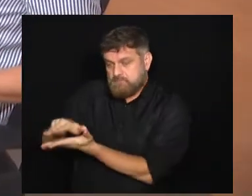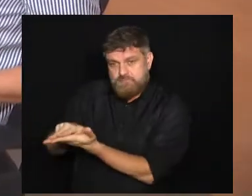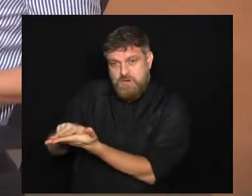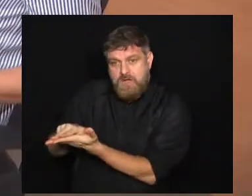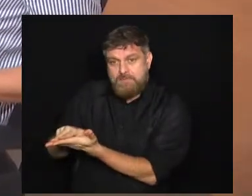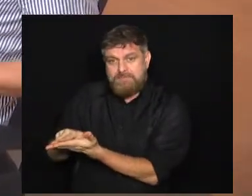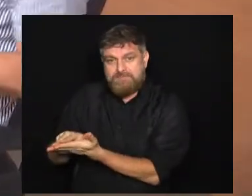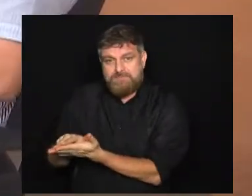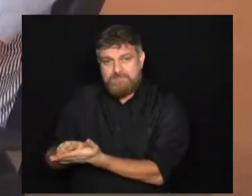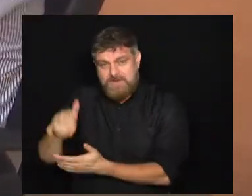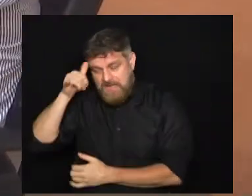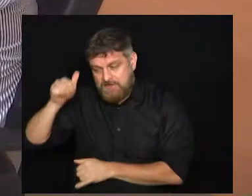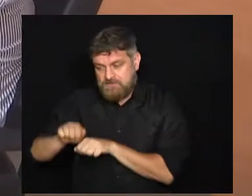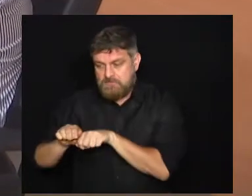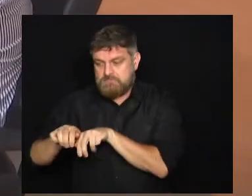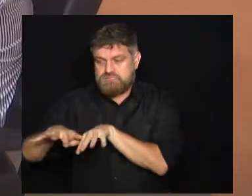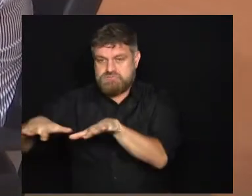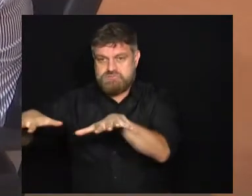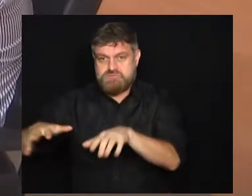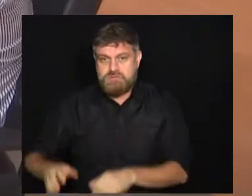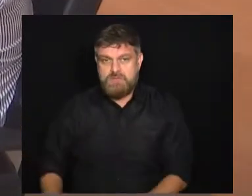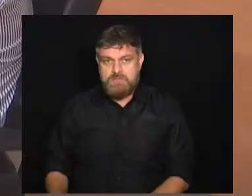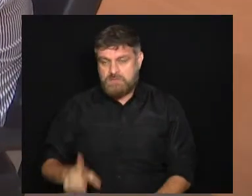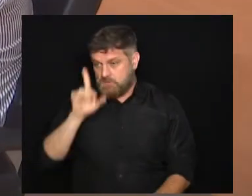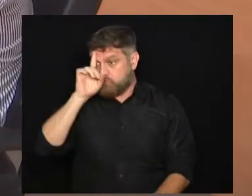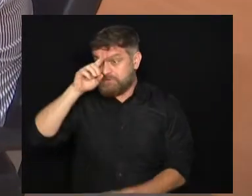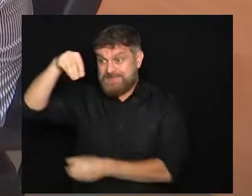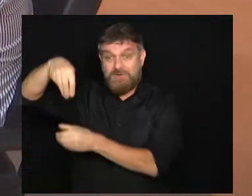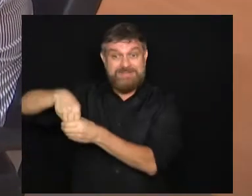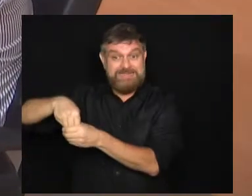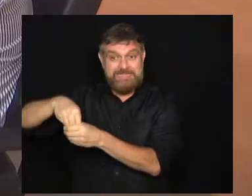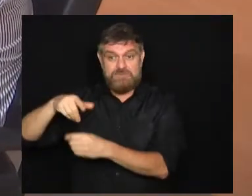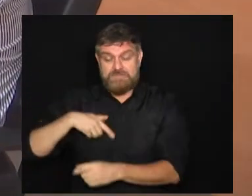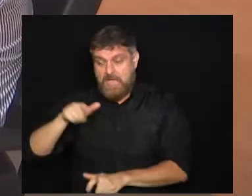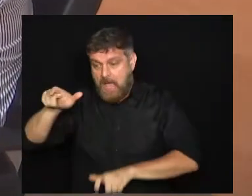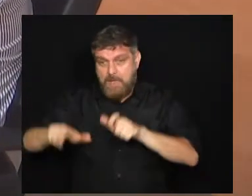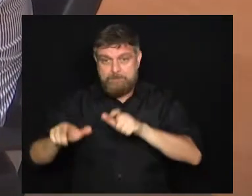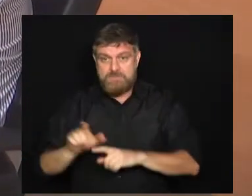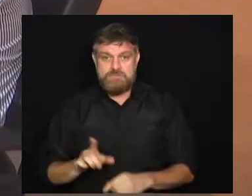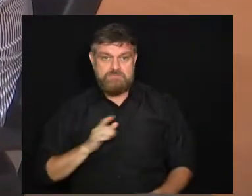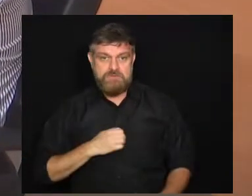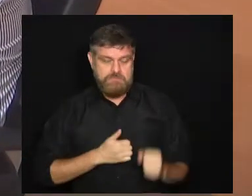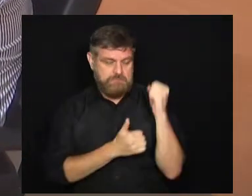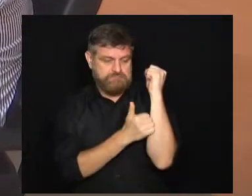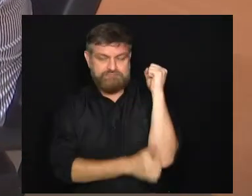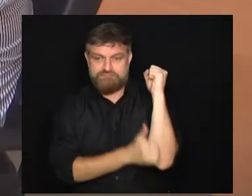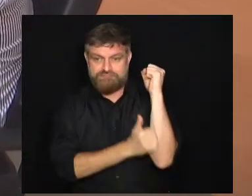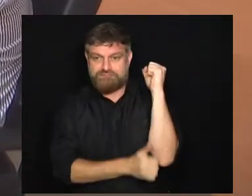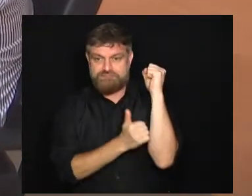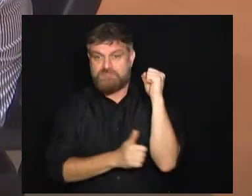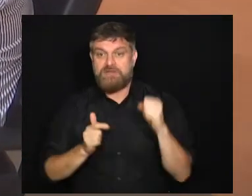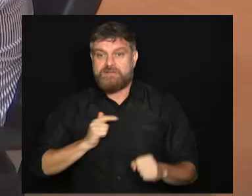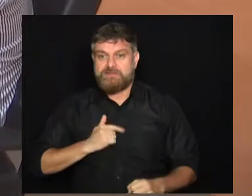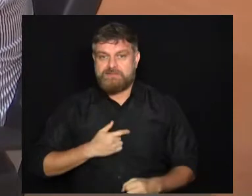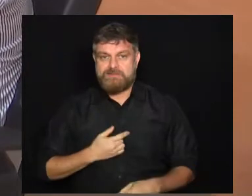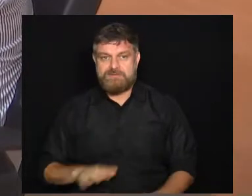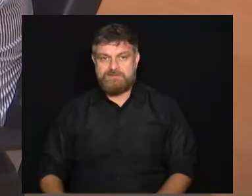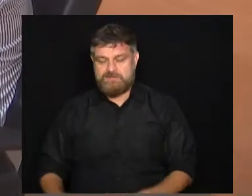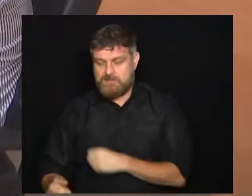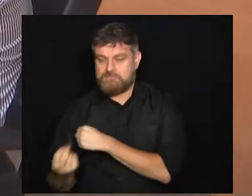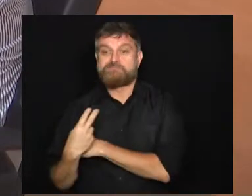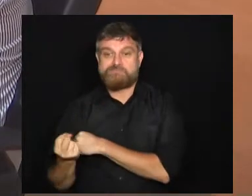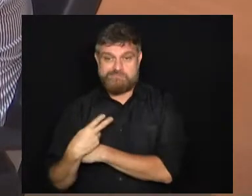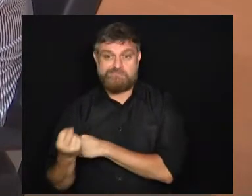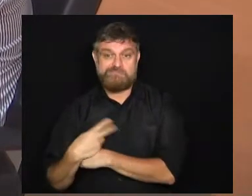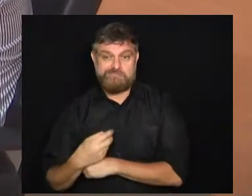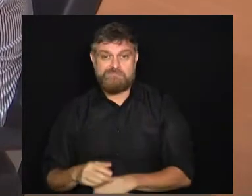haja contaminação, por exemplo, intra-hospitalar de usuários que vêm por uma diarreia no pronto-socorro e saem com coronavírus, etc. e tal.